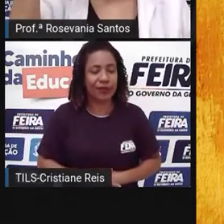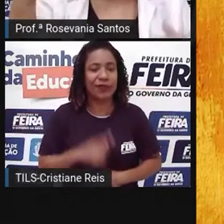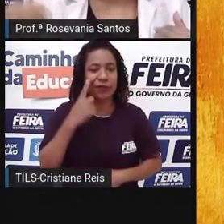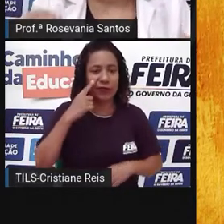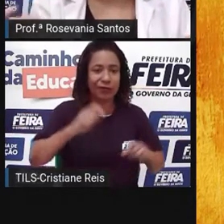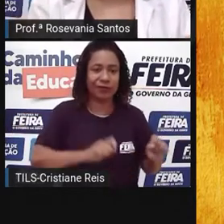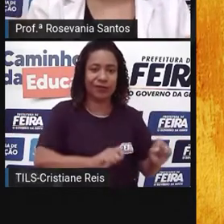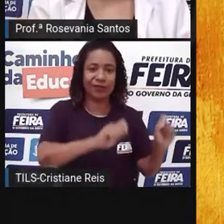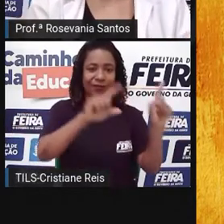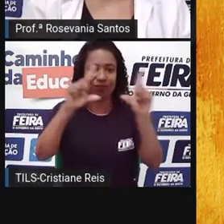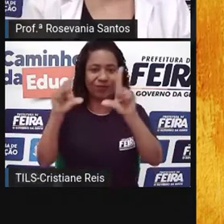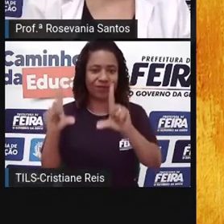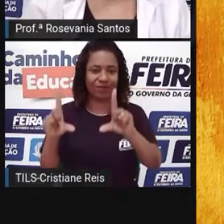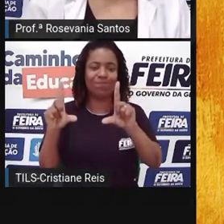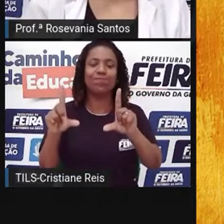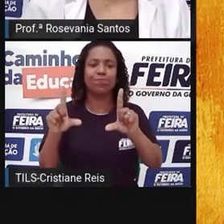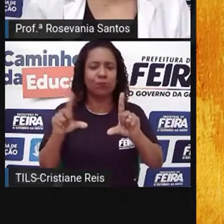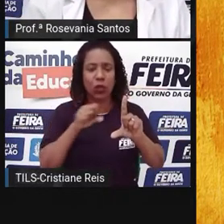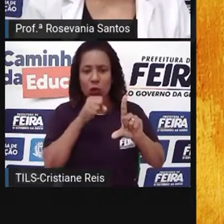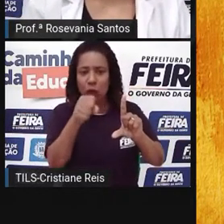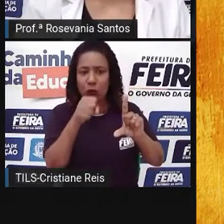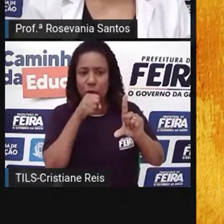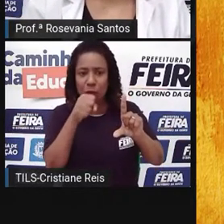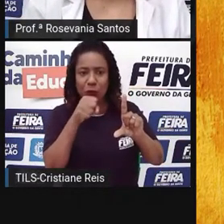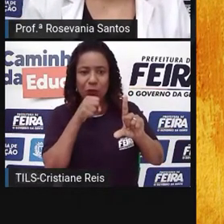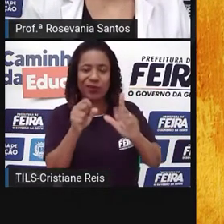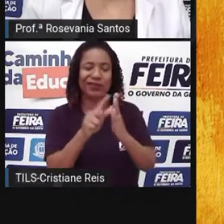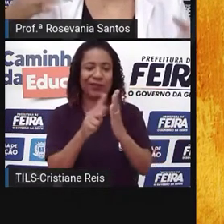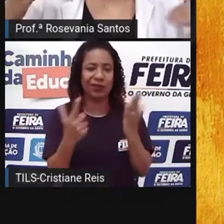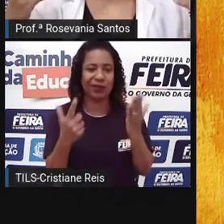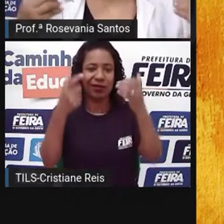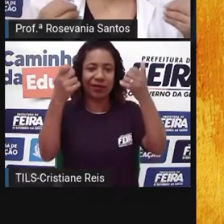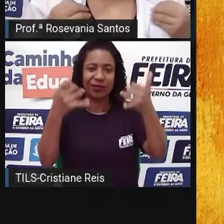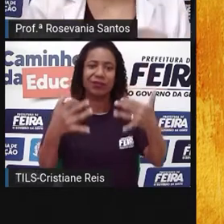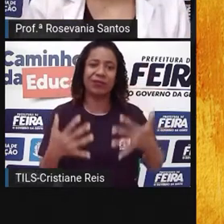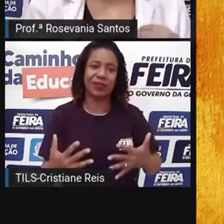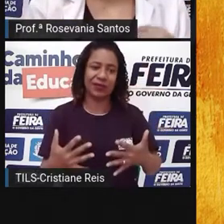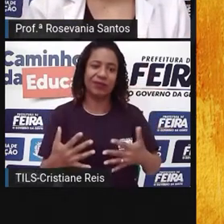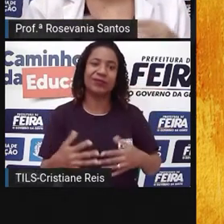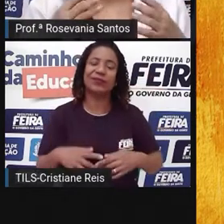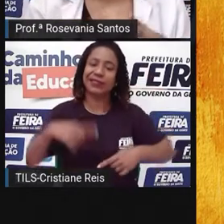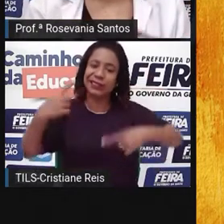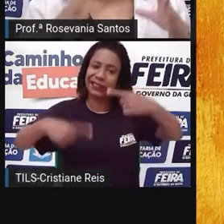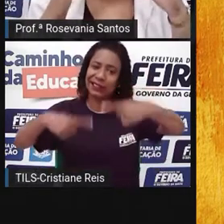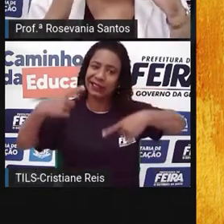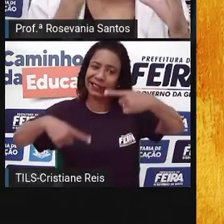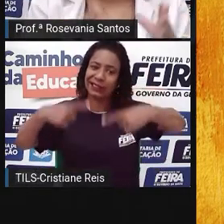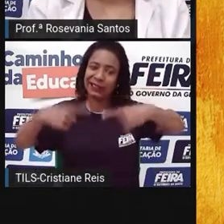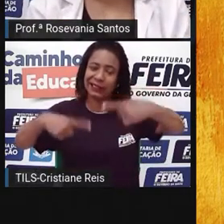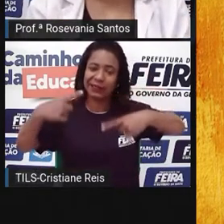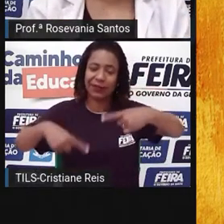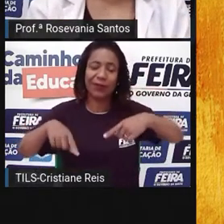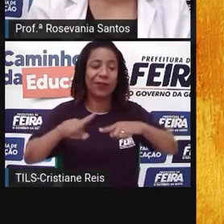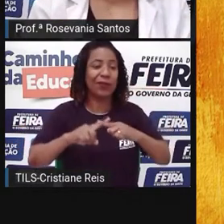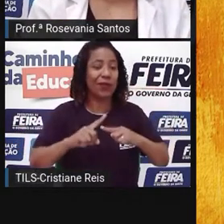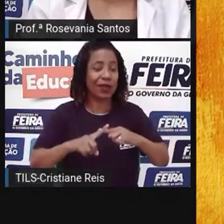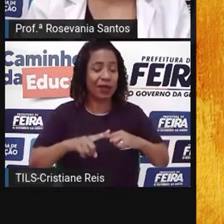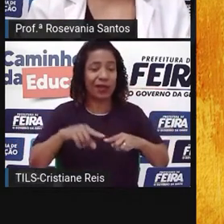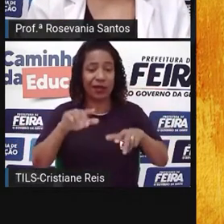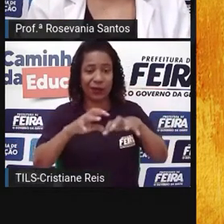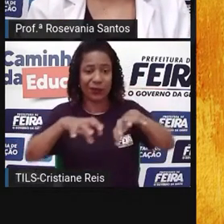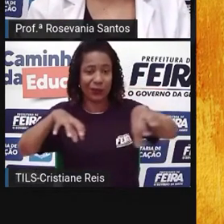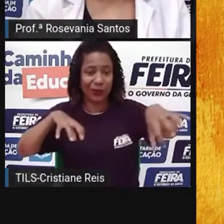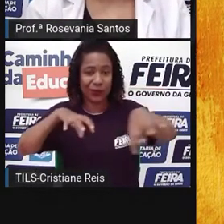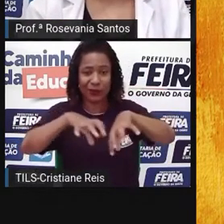jornal, praticamente tem uma informação aí desse espaço, porque ele é geopoliticamente instável, está sempre